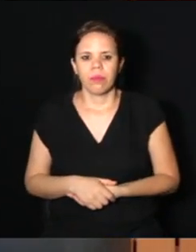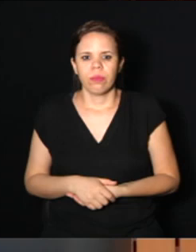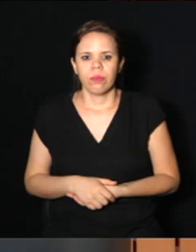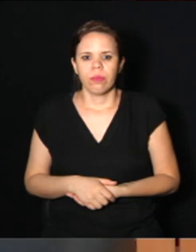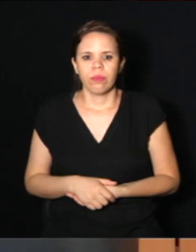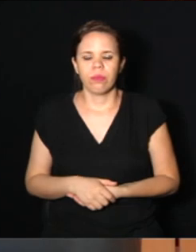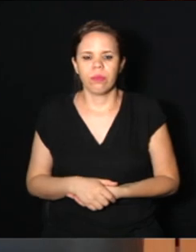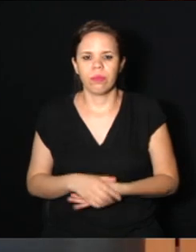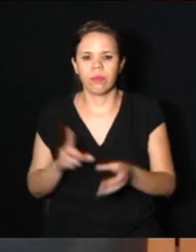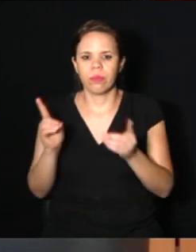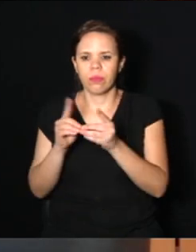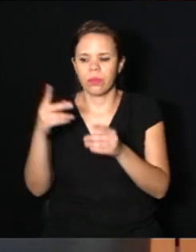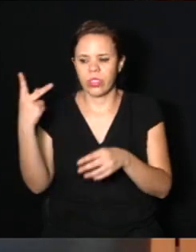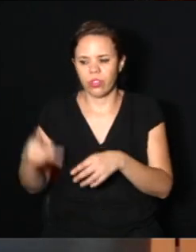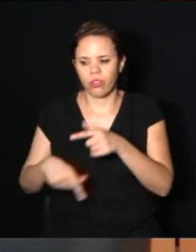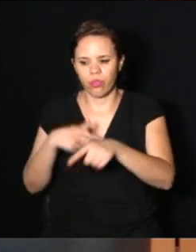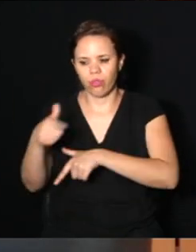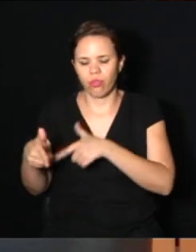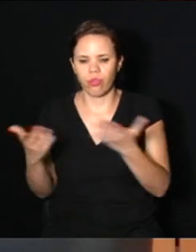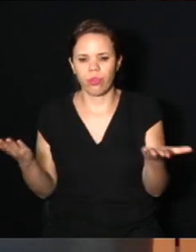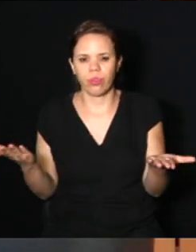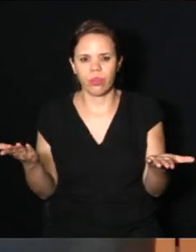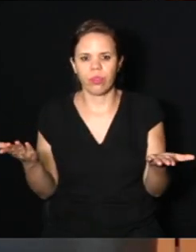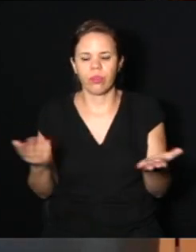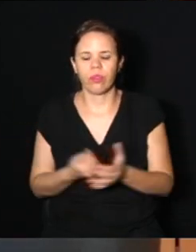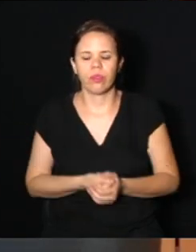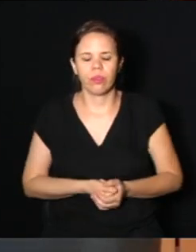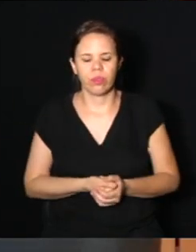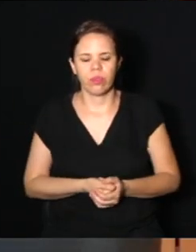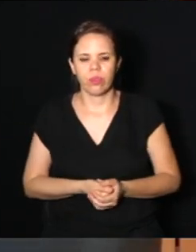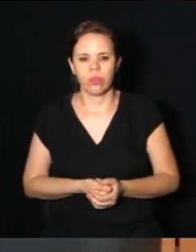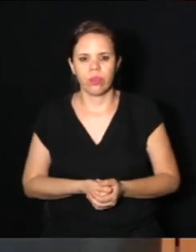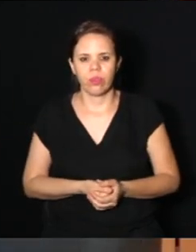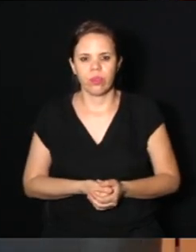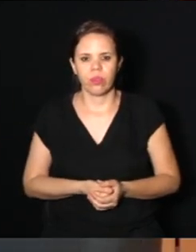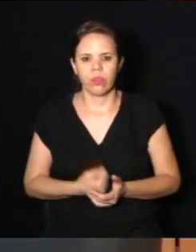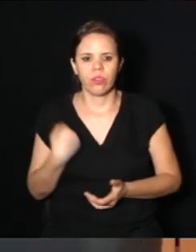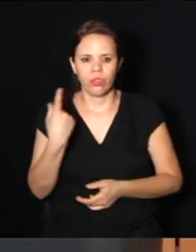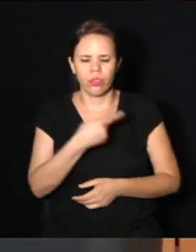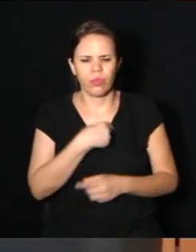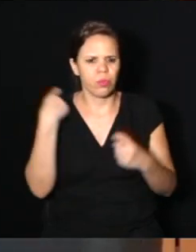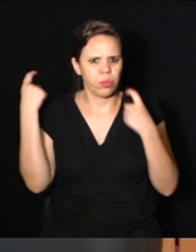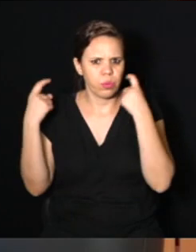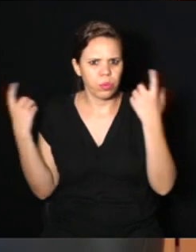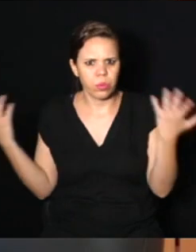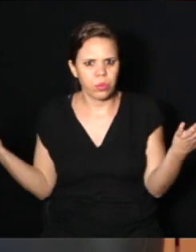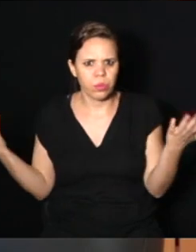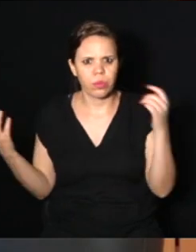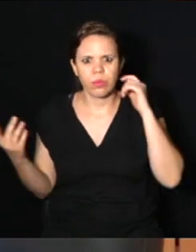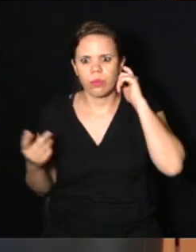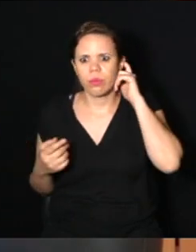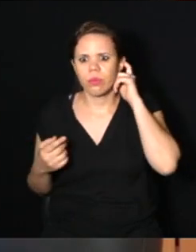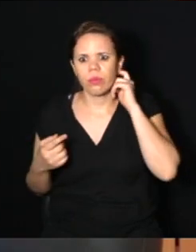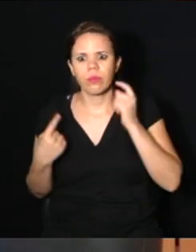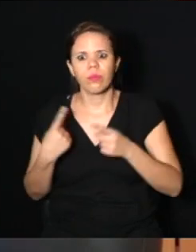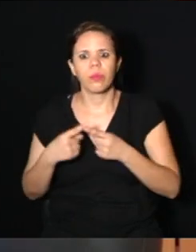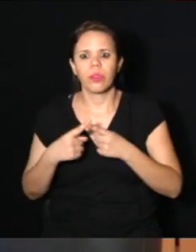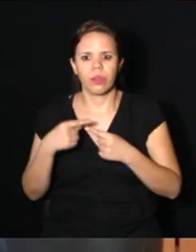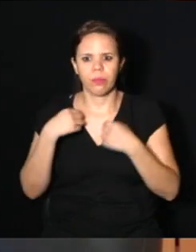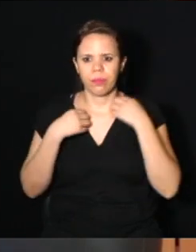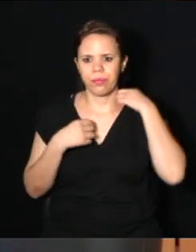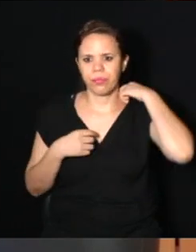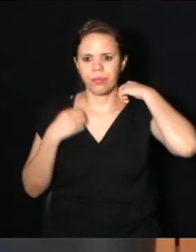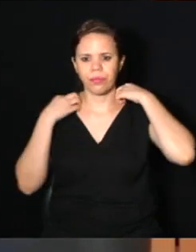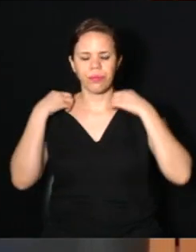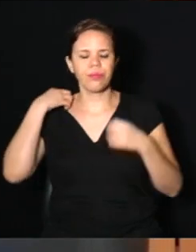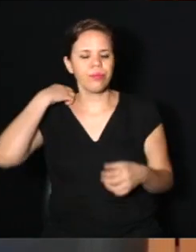o seu serviço na municipalidade, a gente veio com uma preocupação imensa, porque dentro